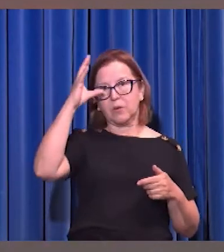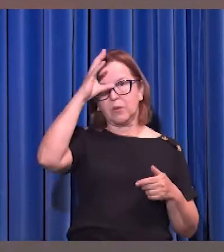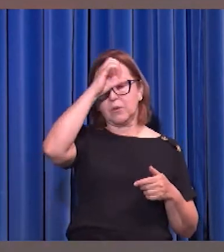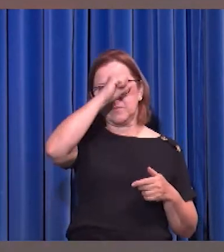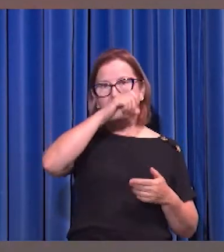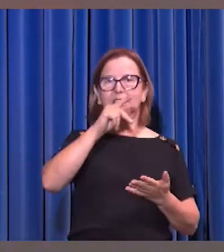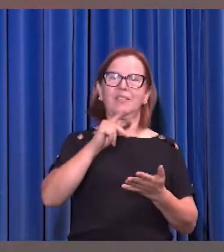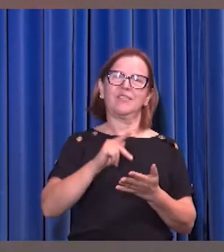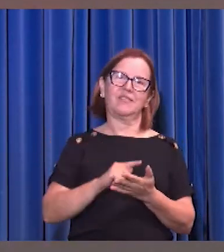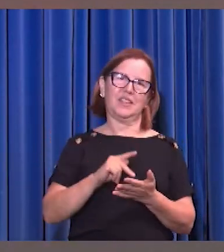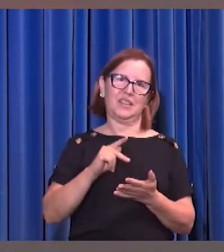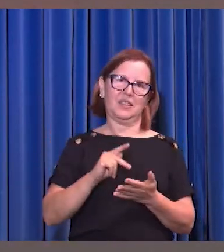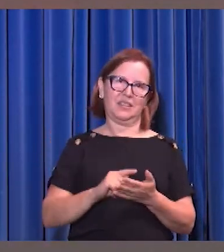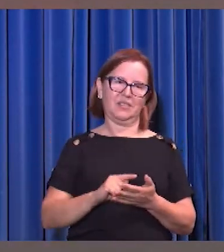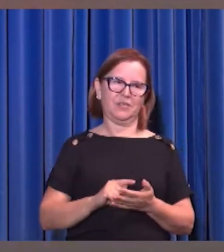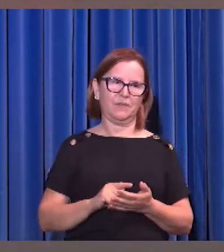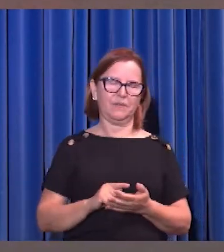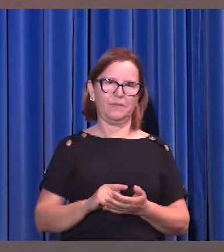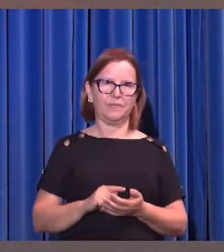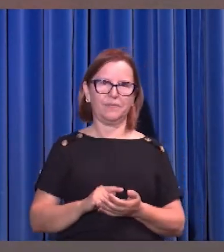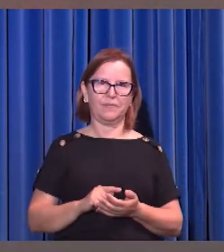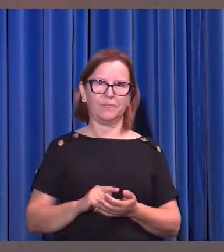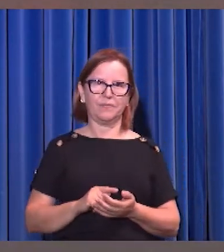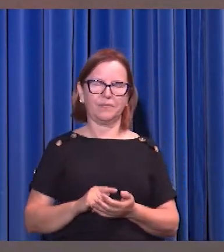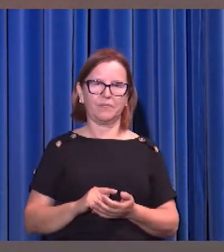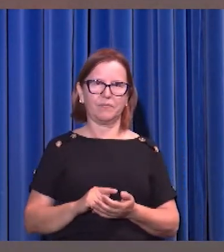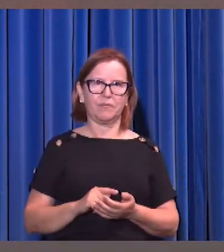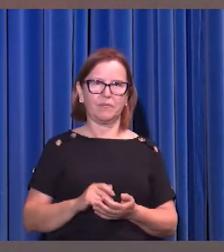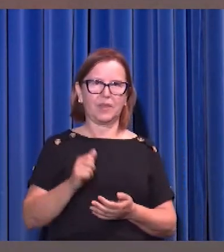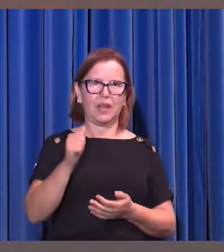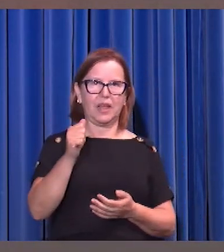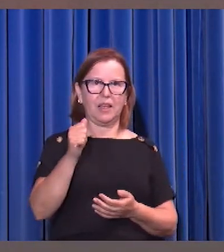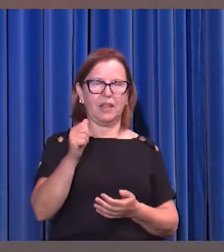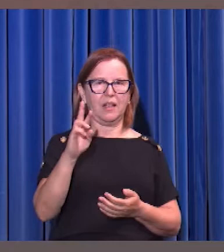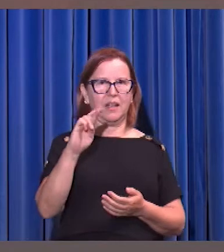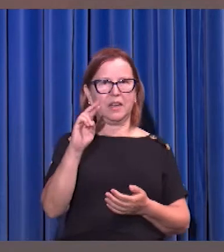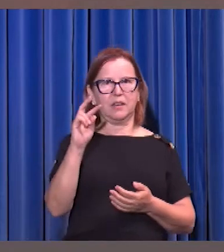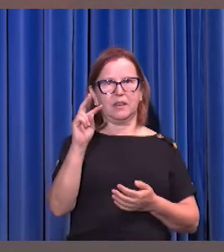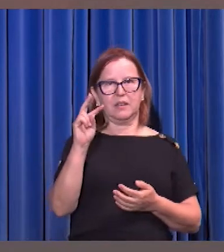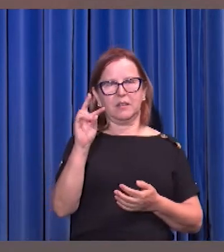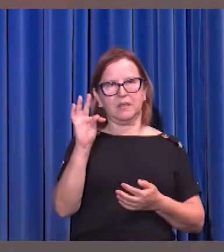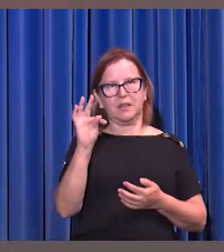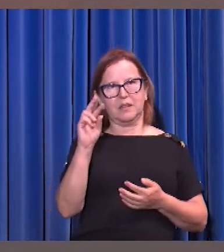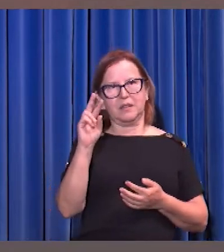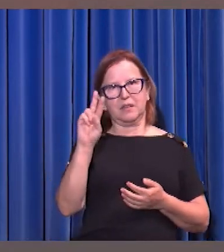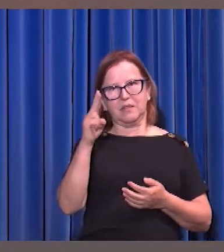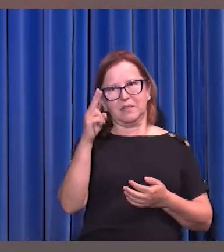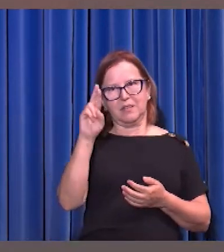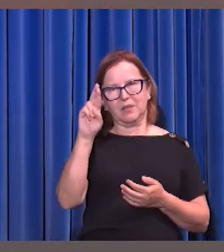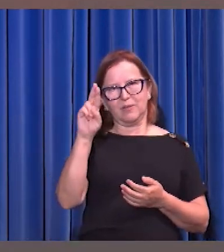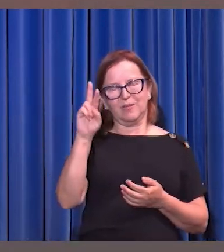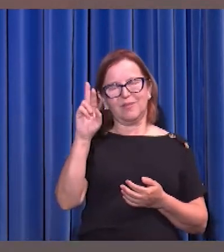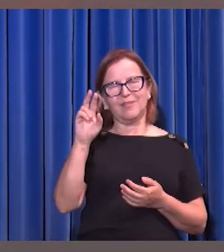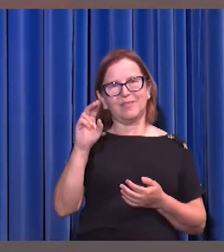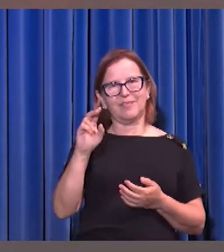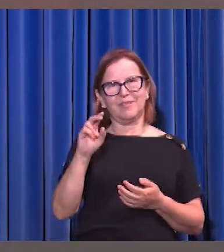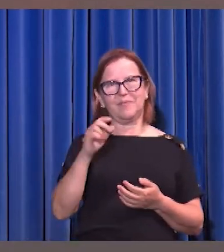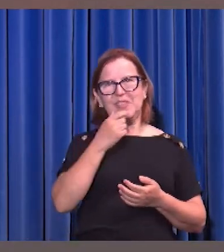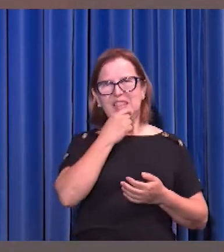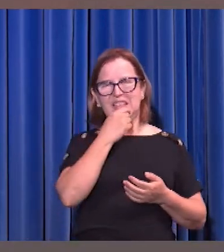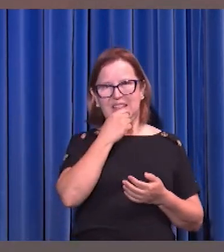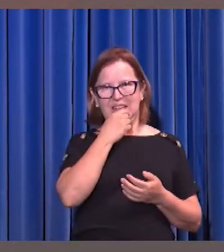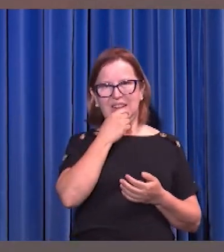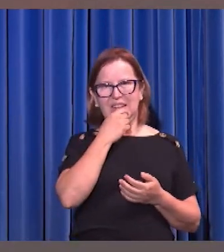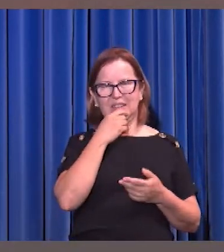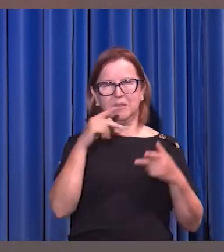a verdade. Arthur Pink escreveu, um pregador inglês,